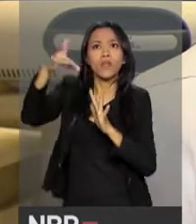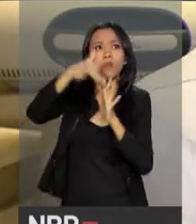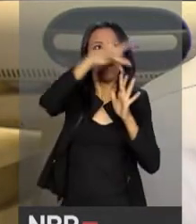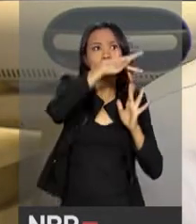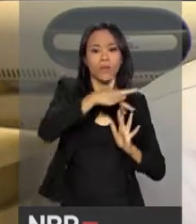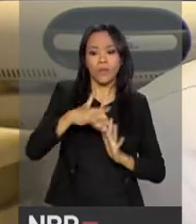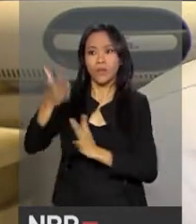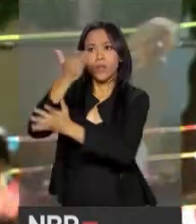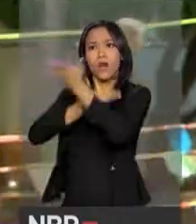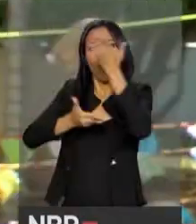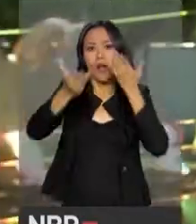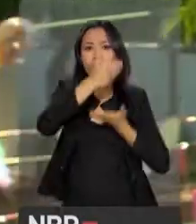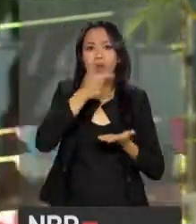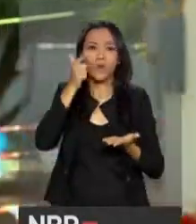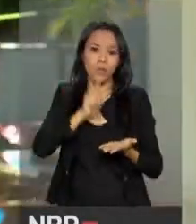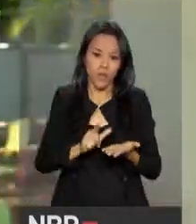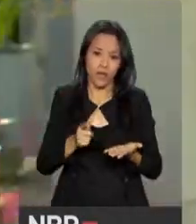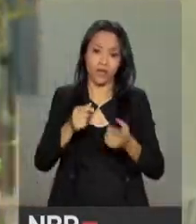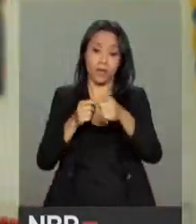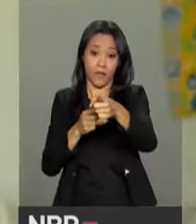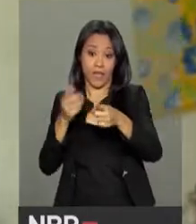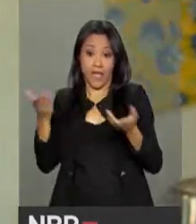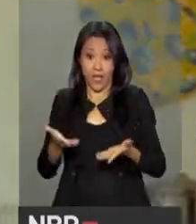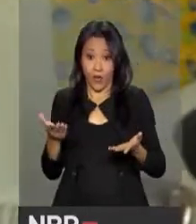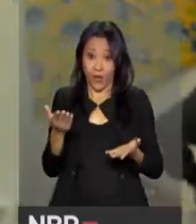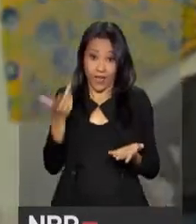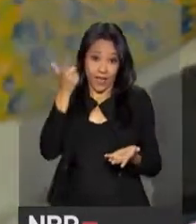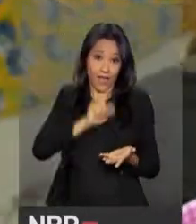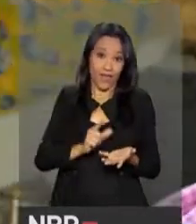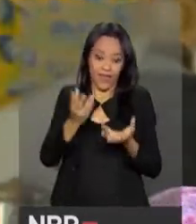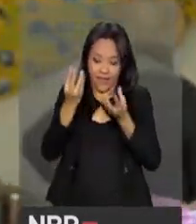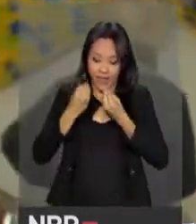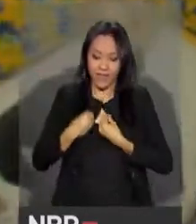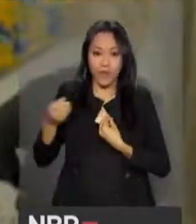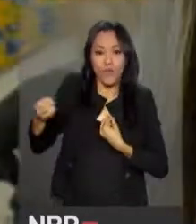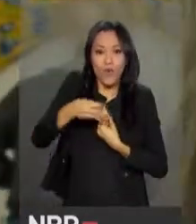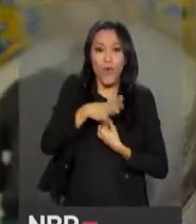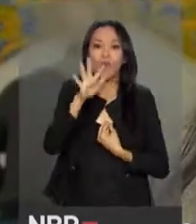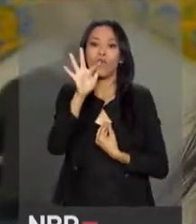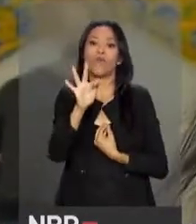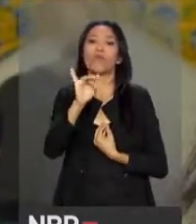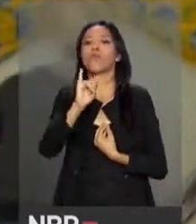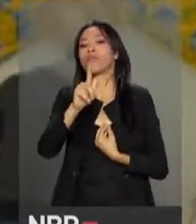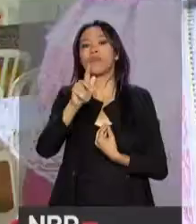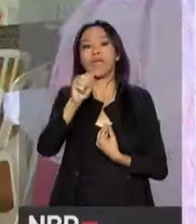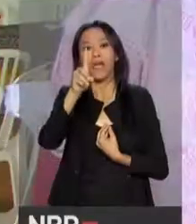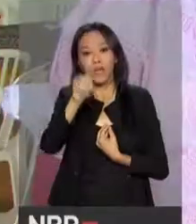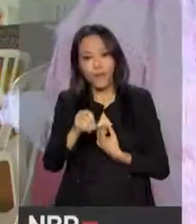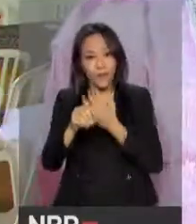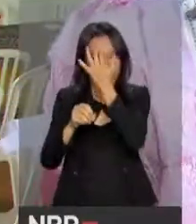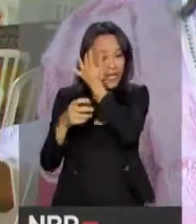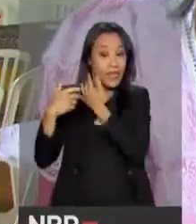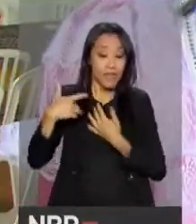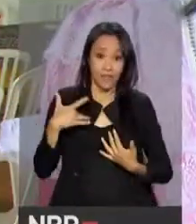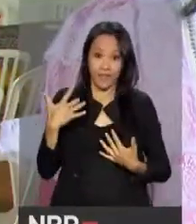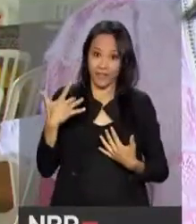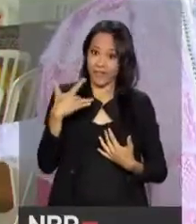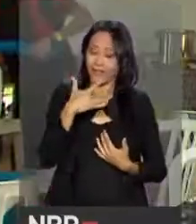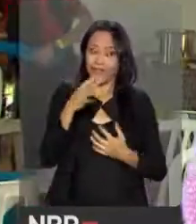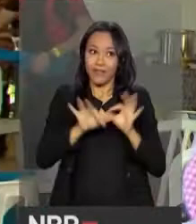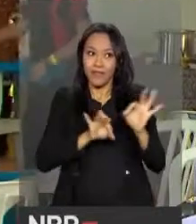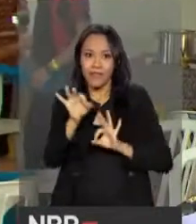se realizar mais transplantes e agora de fita do novo e energia renovada a ironia está cheia de planos para o